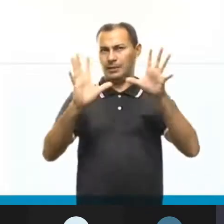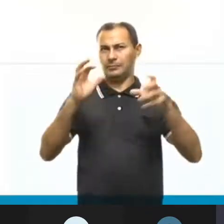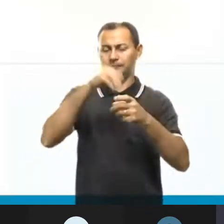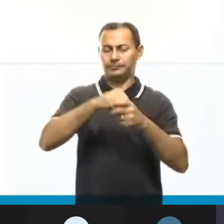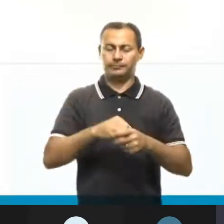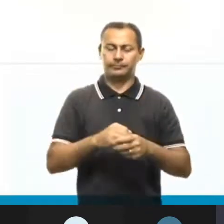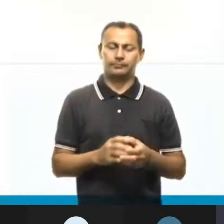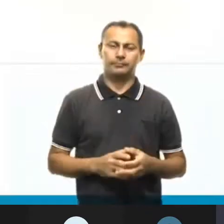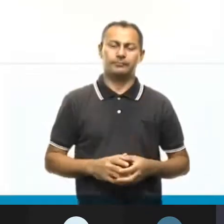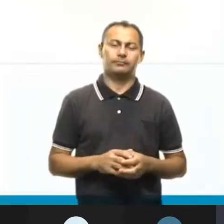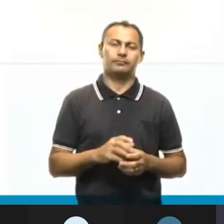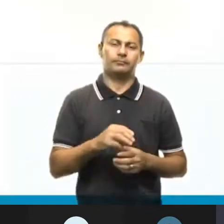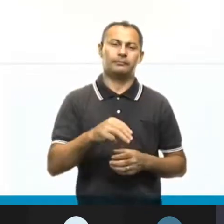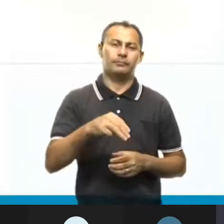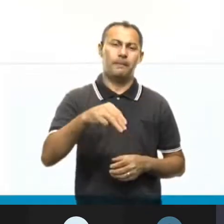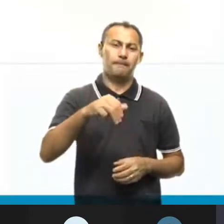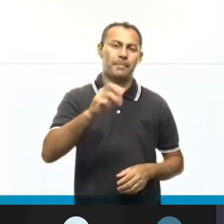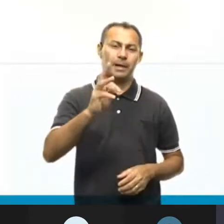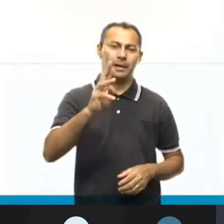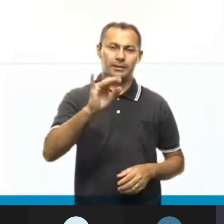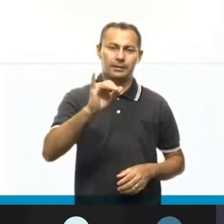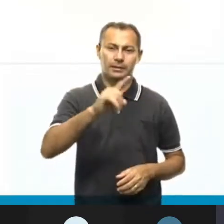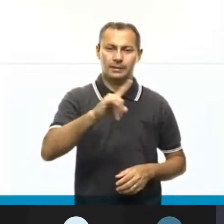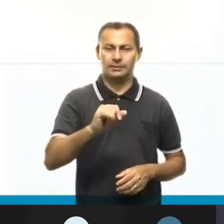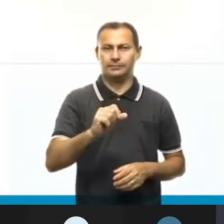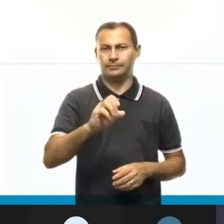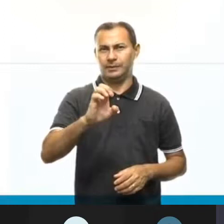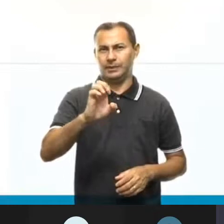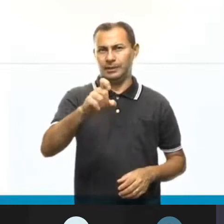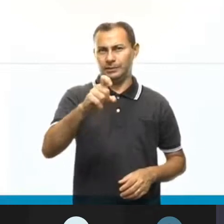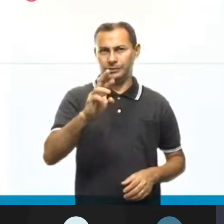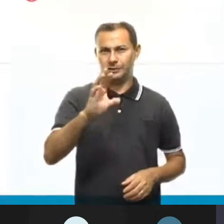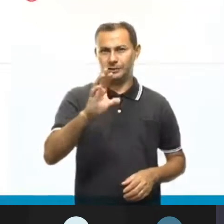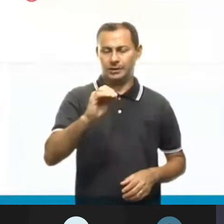dentro, no centro, é a matriz extracelular.